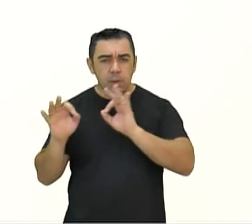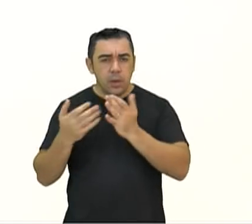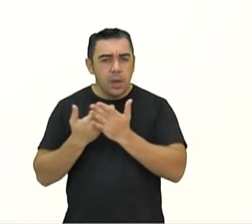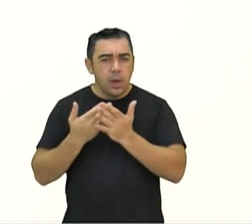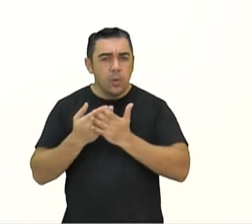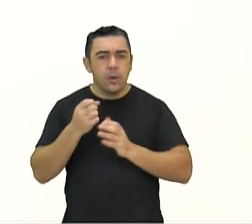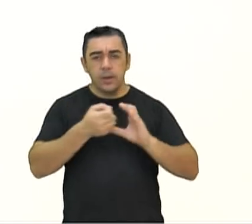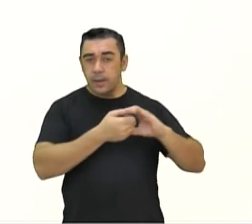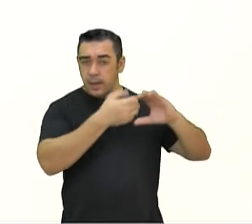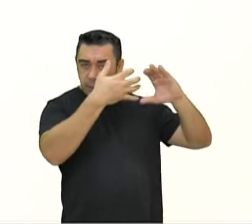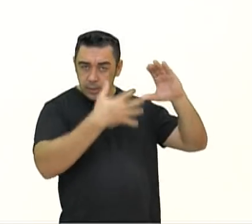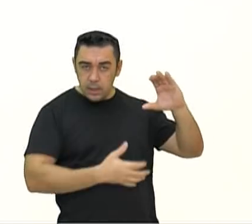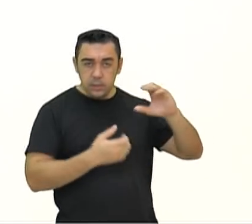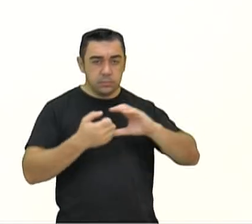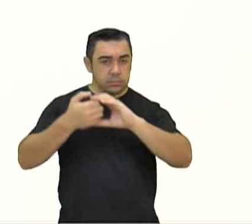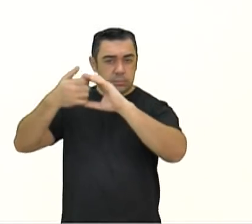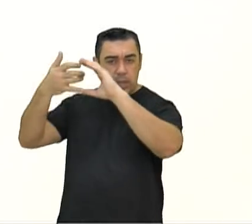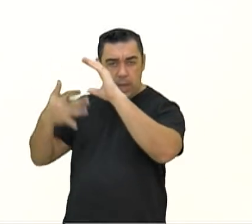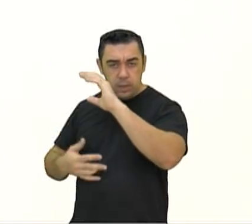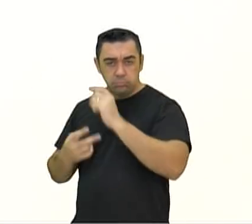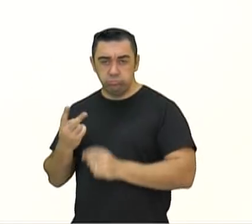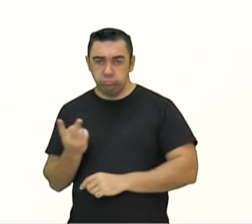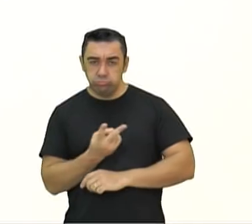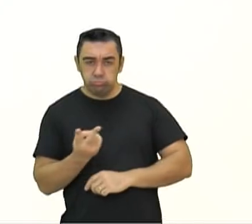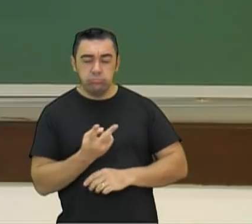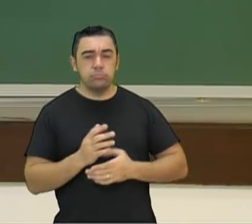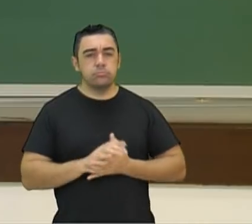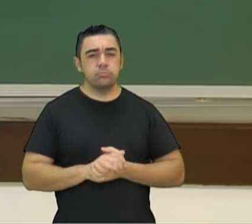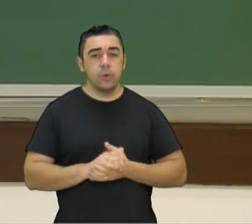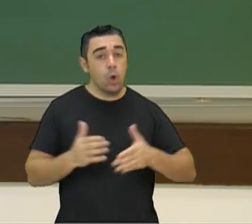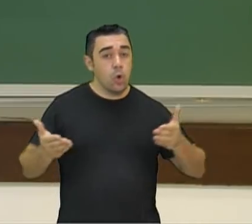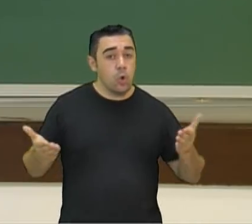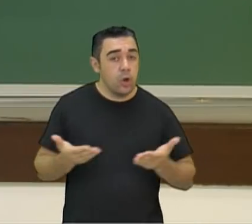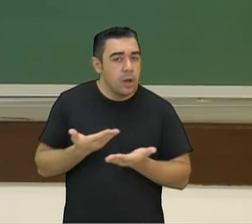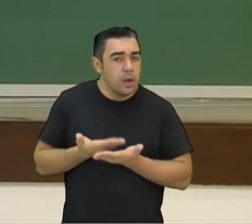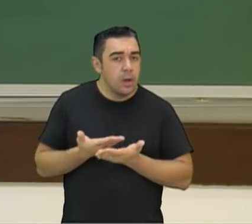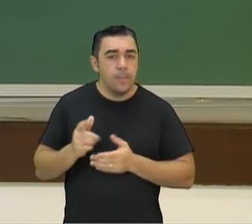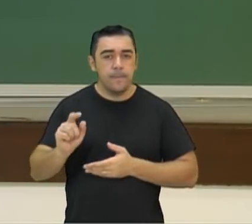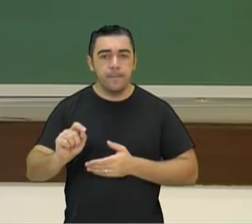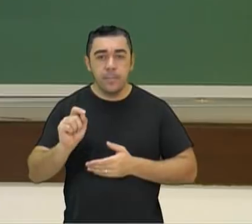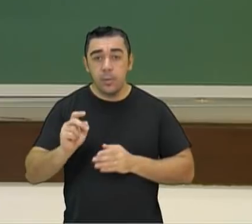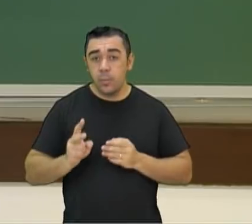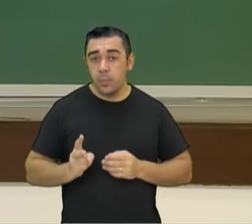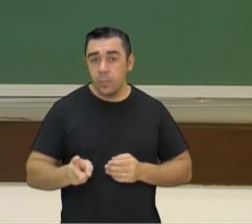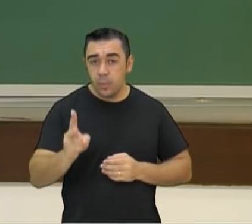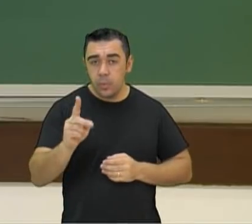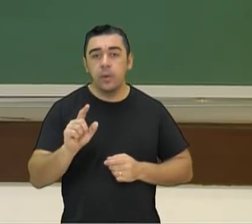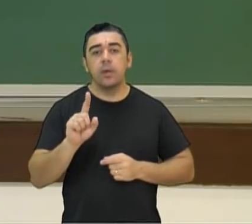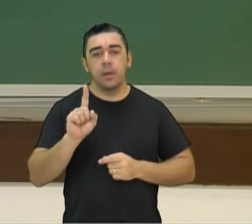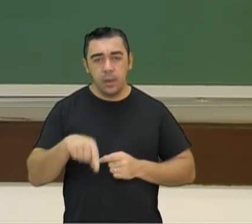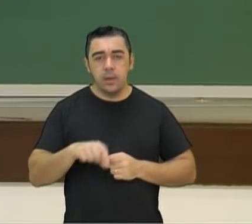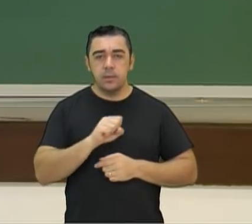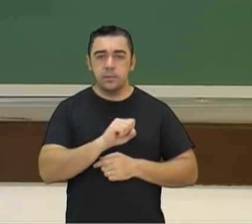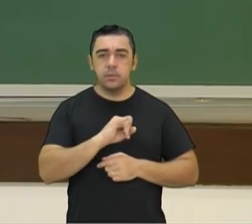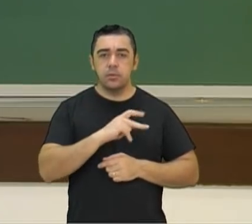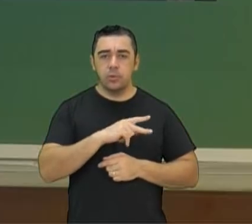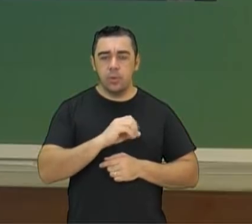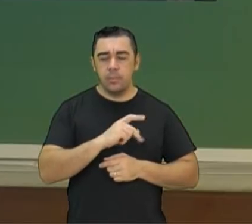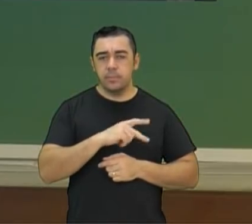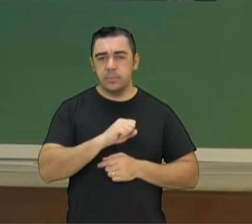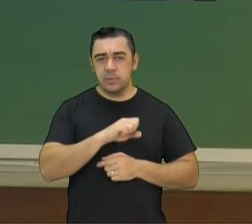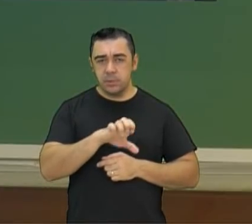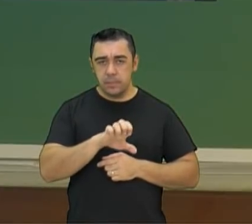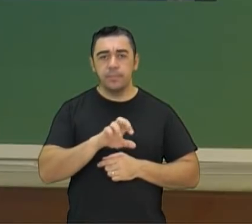características de cada gênero discursivo desses, certo? E nessa aula a gente vai continuar com sinopse e resenha, mas vamos trazer